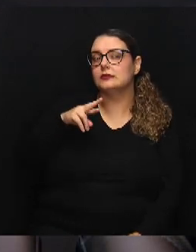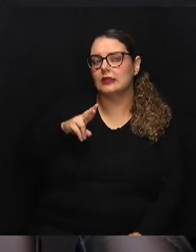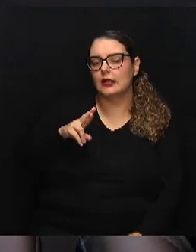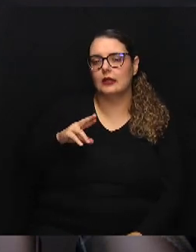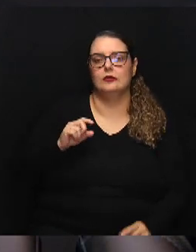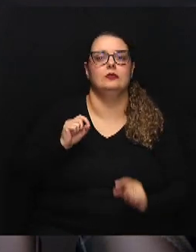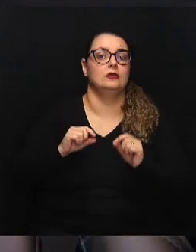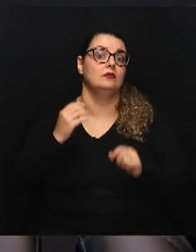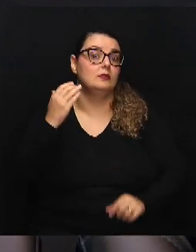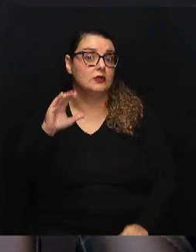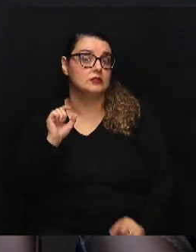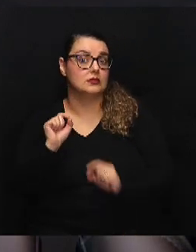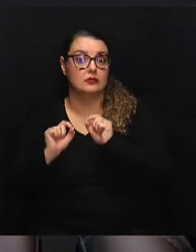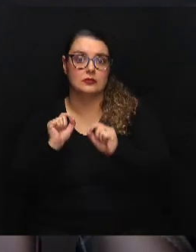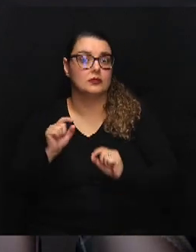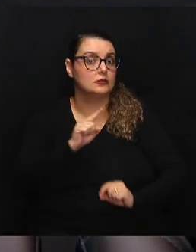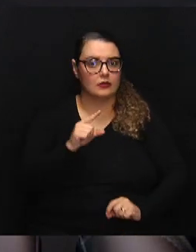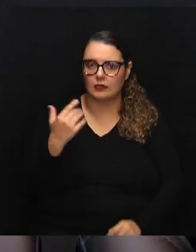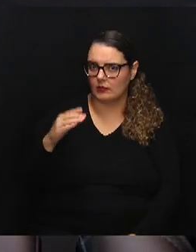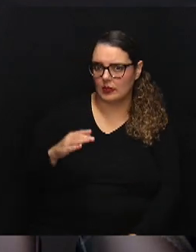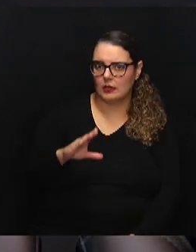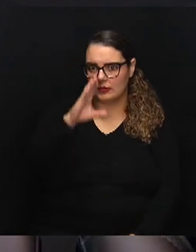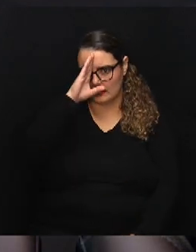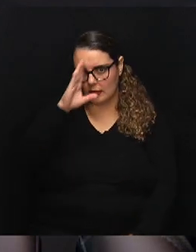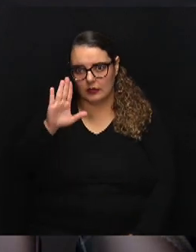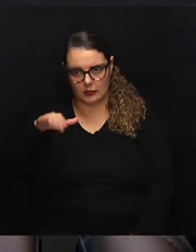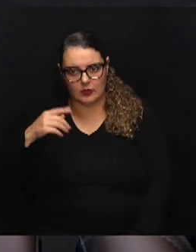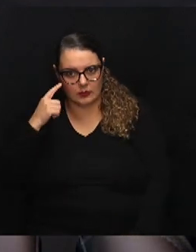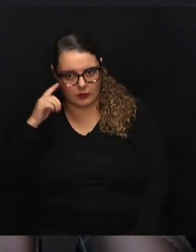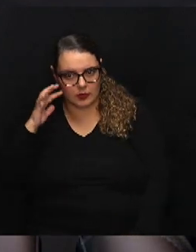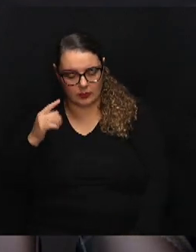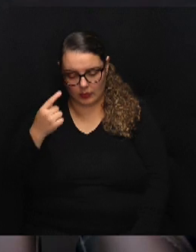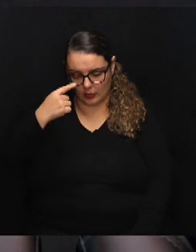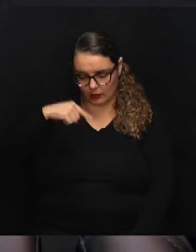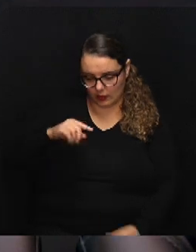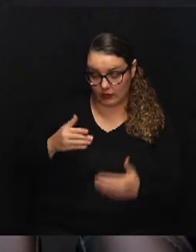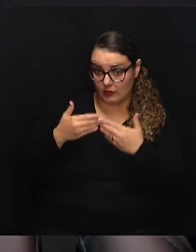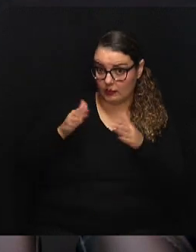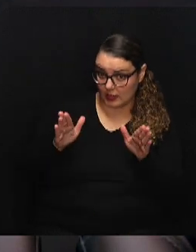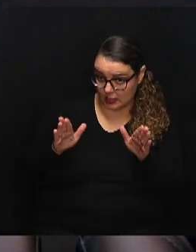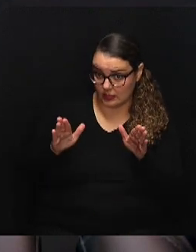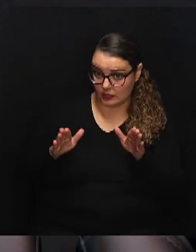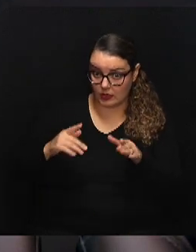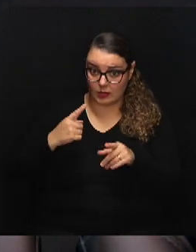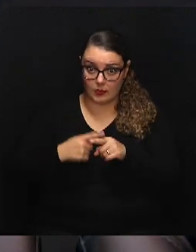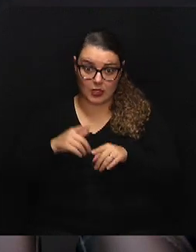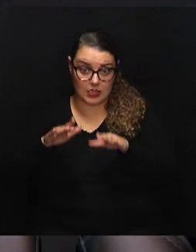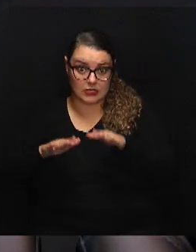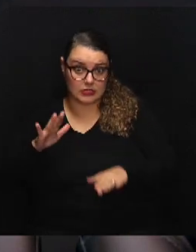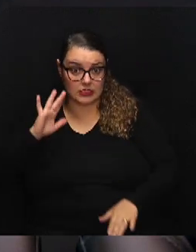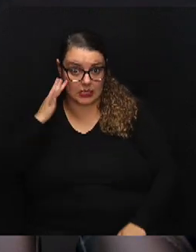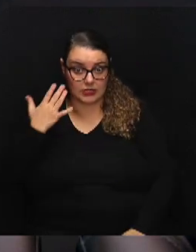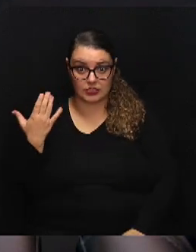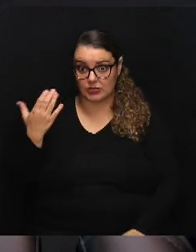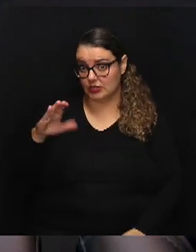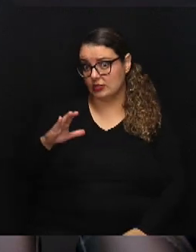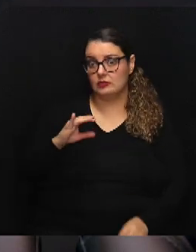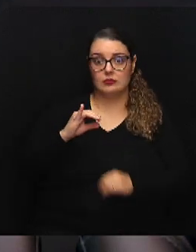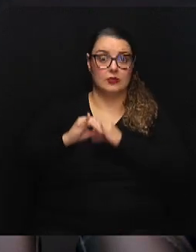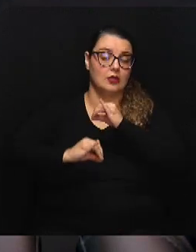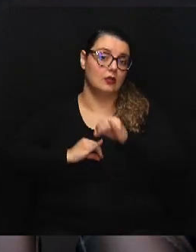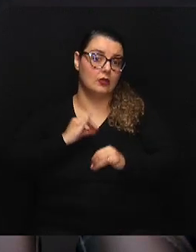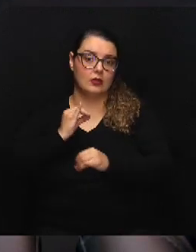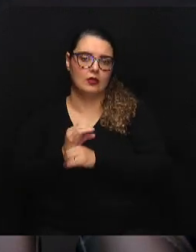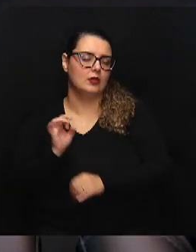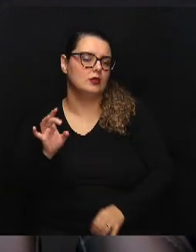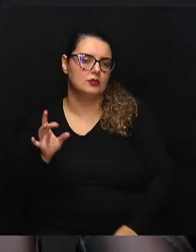vai postar, principalmente quando a gente pensa, né, em um perfil aberto, porque às vezes a gente acha que tá postando ali na internet só